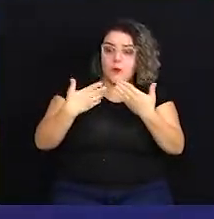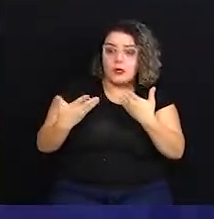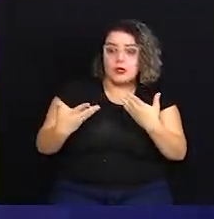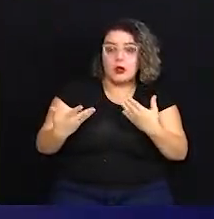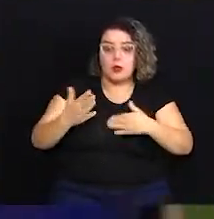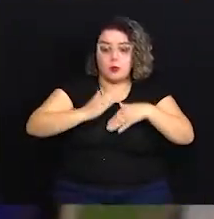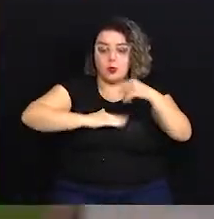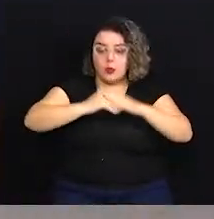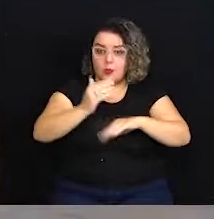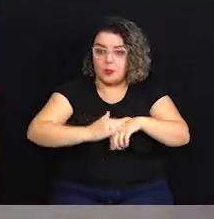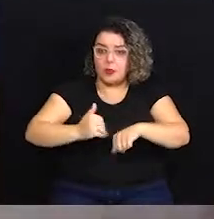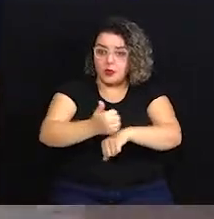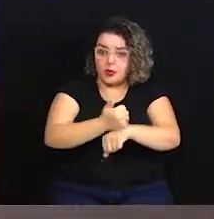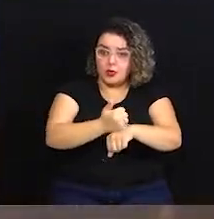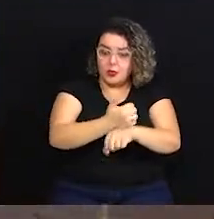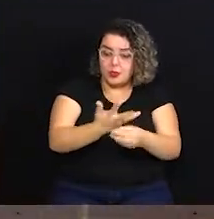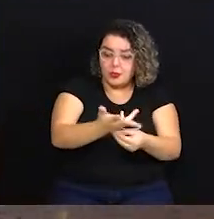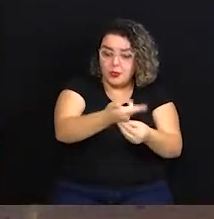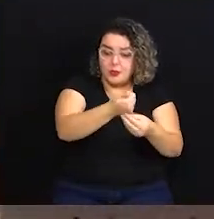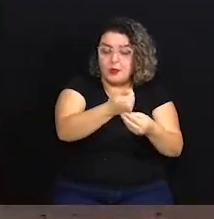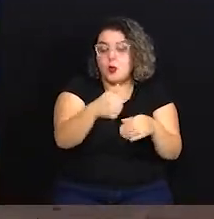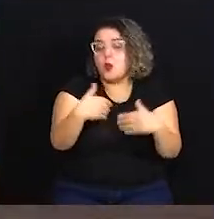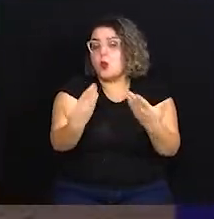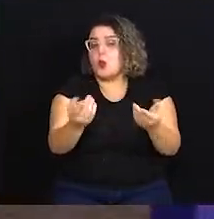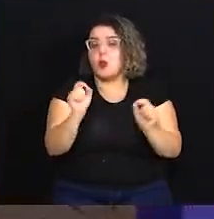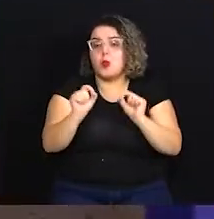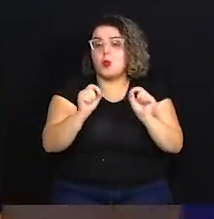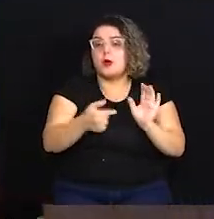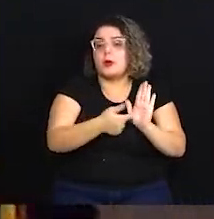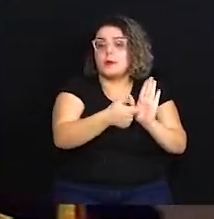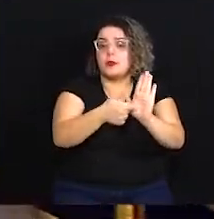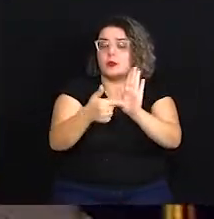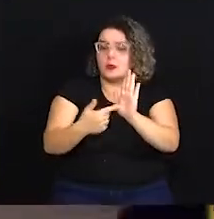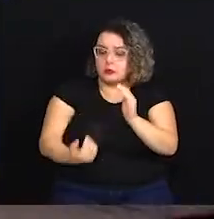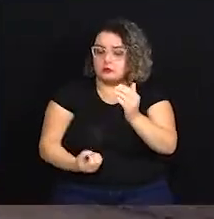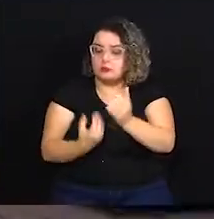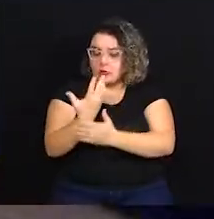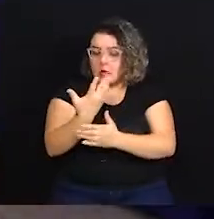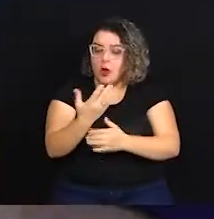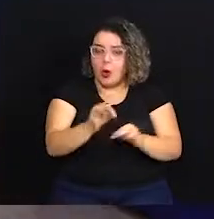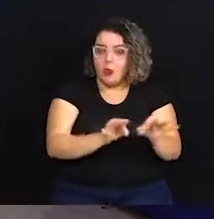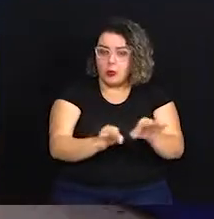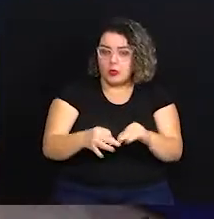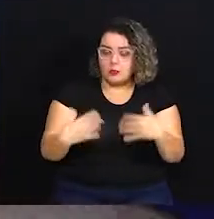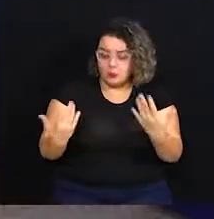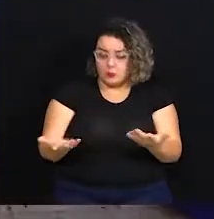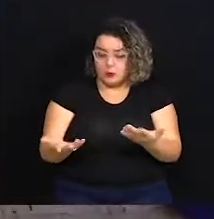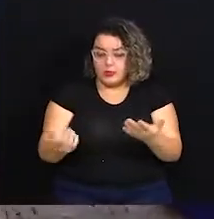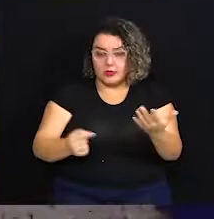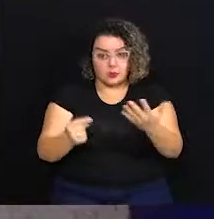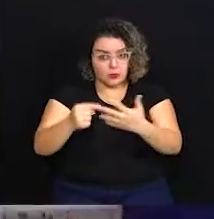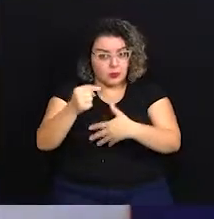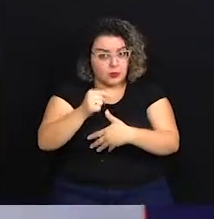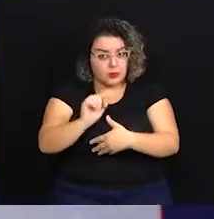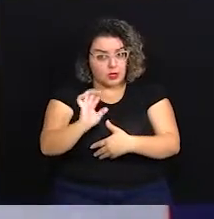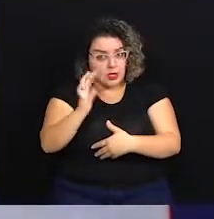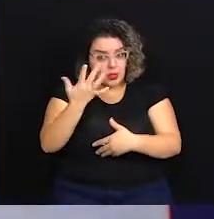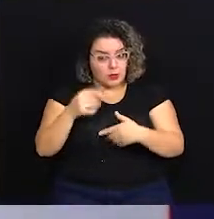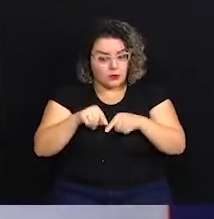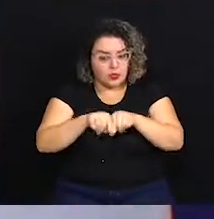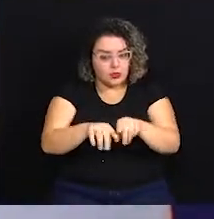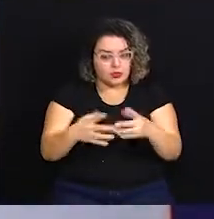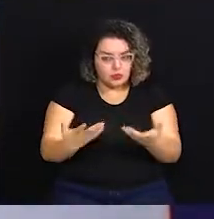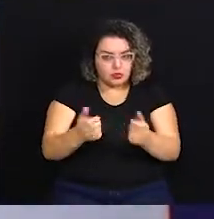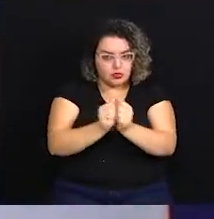ver que ponto dele você poderia mostrar e elaborar esse projeto. Mas algumas coisas acontecem em paralelo,